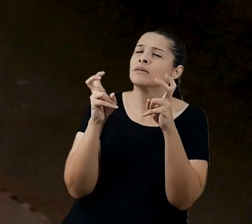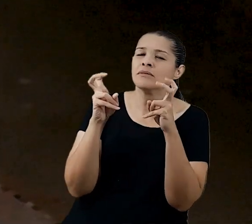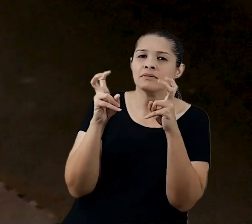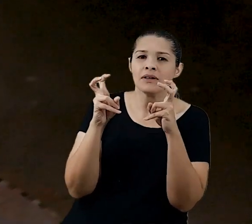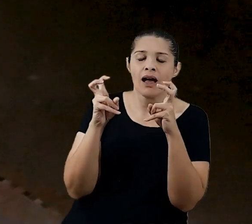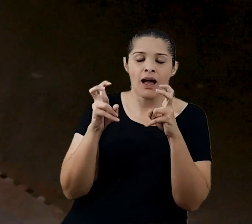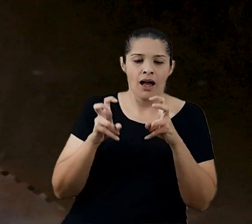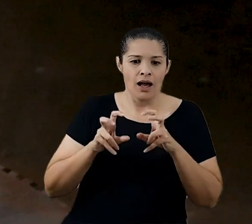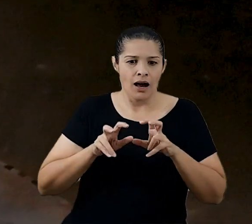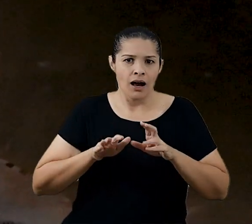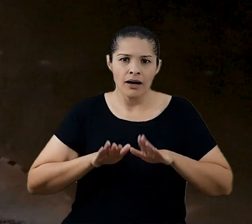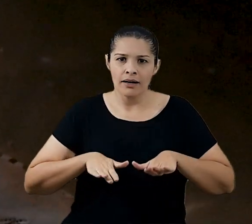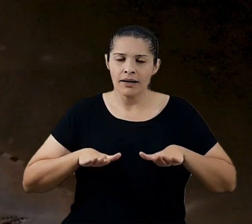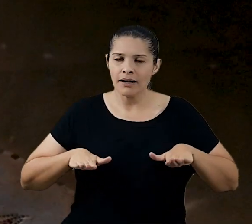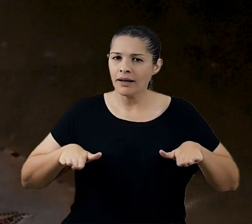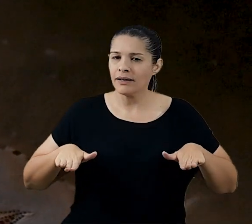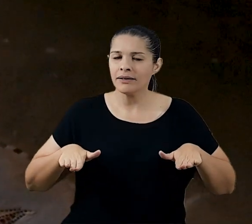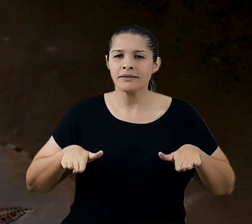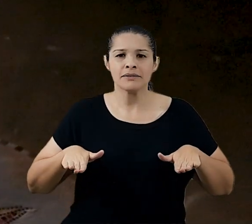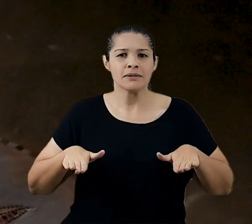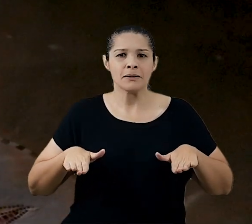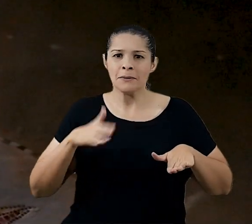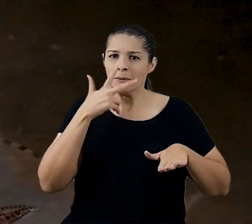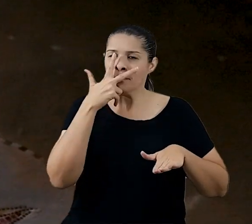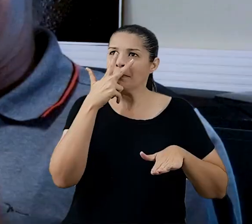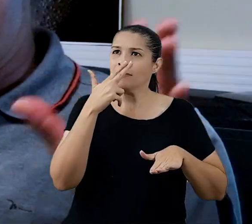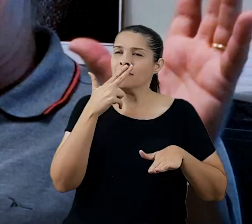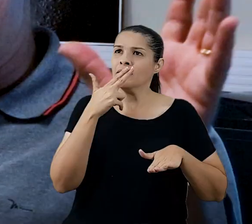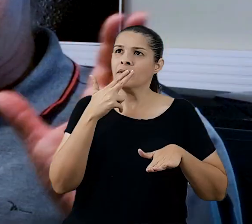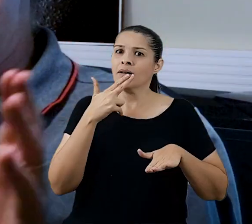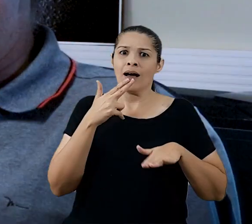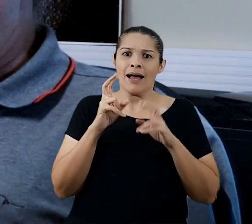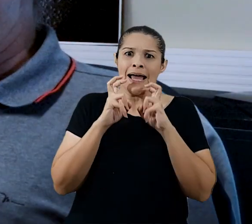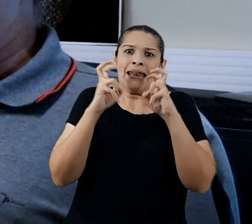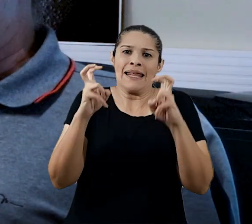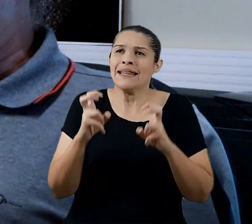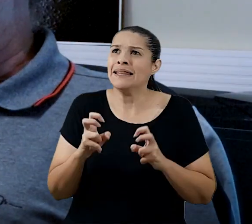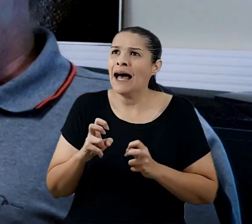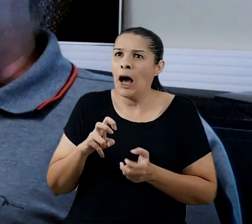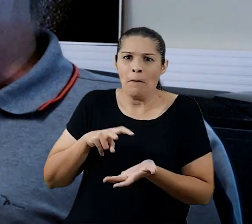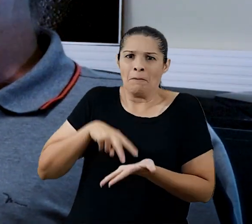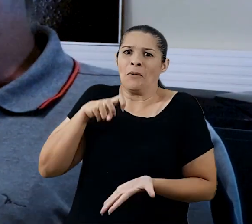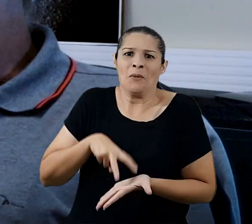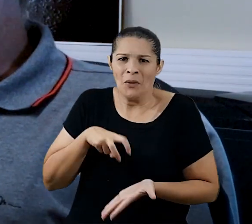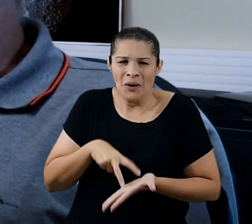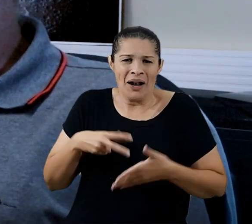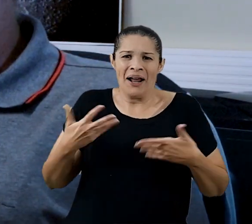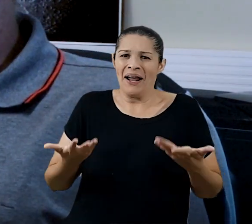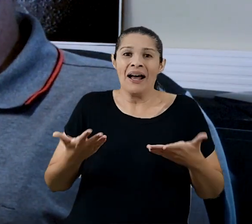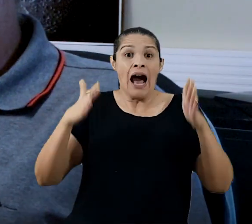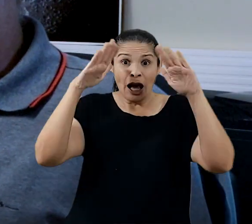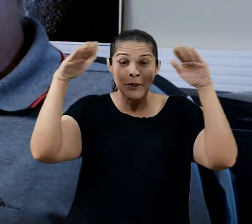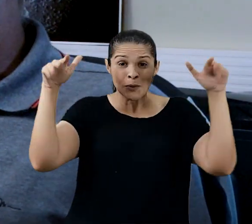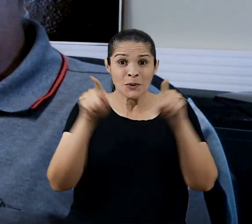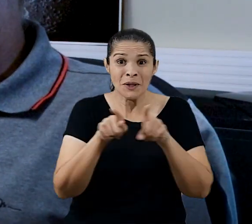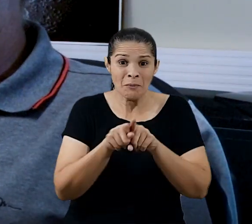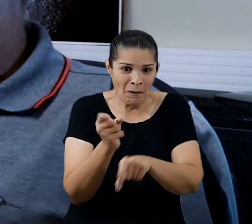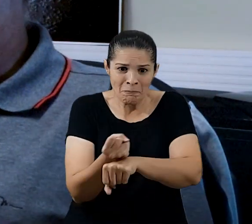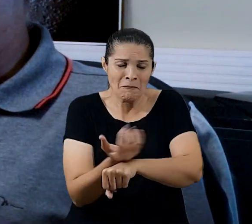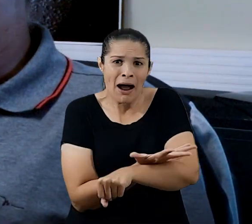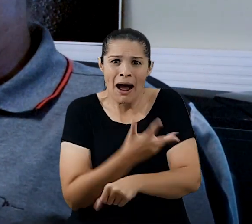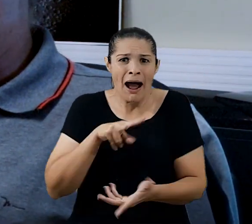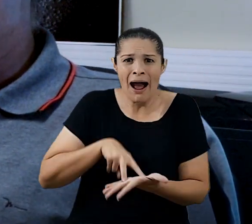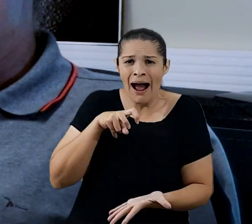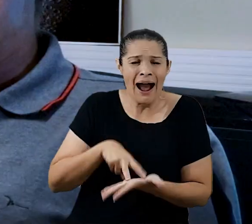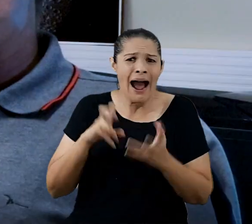aquela criança dá um pulo, né? Dá um berro. Bom, adultos também, né? Porque